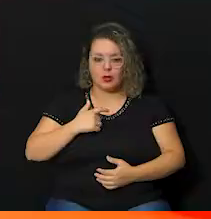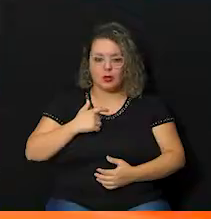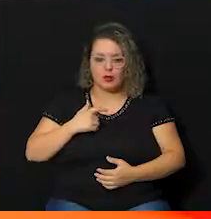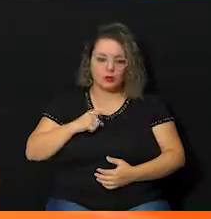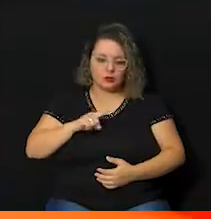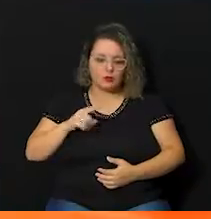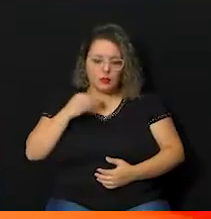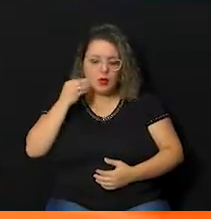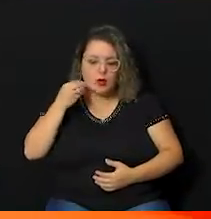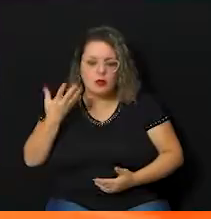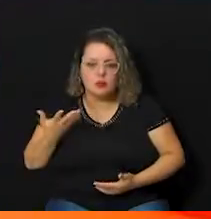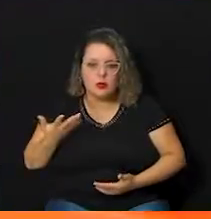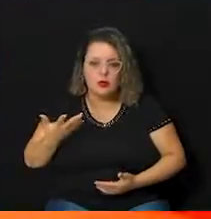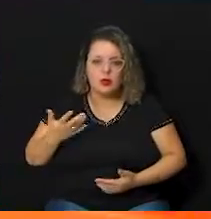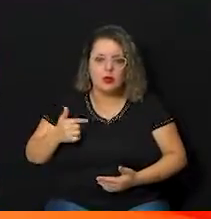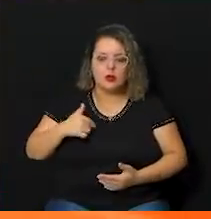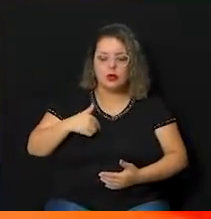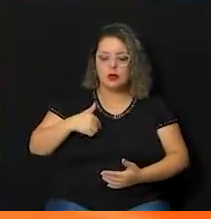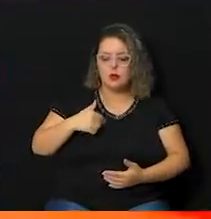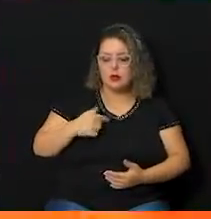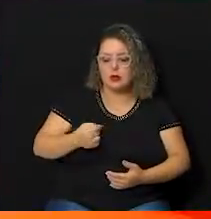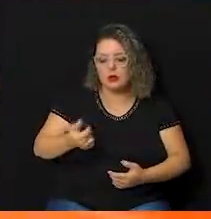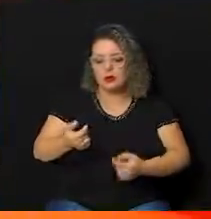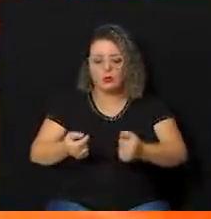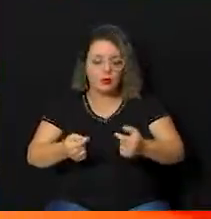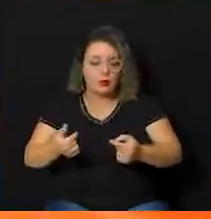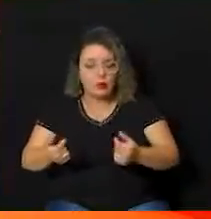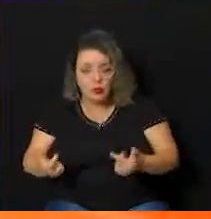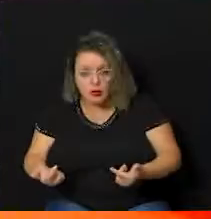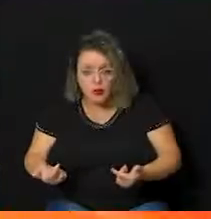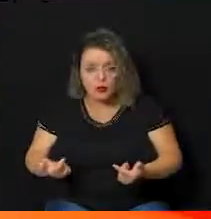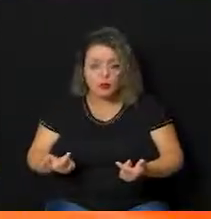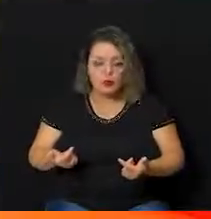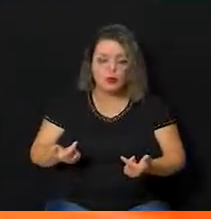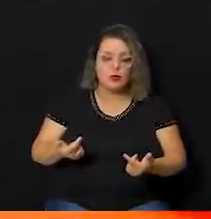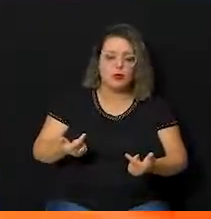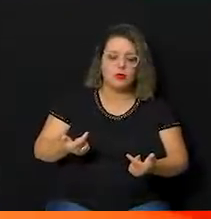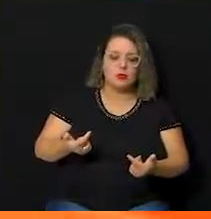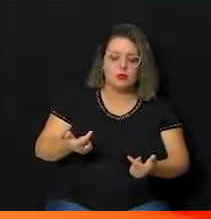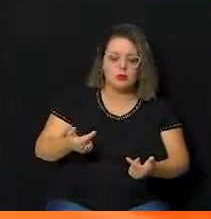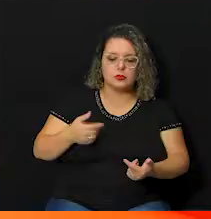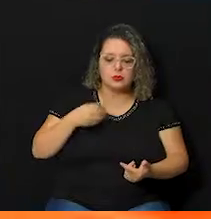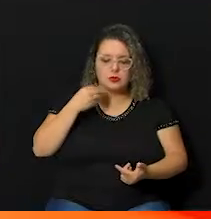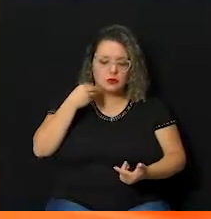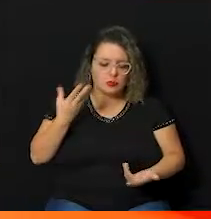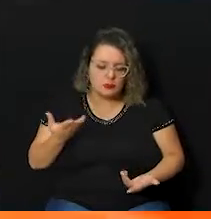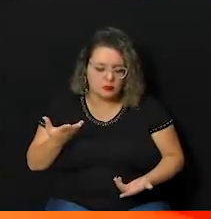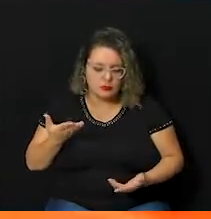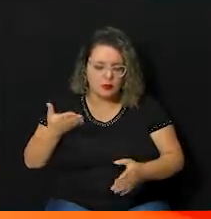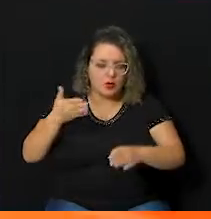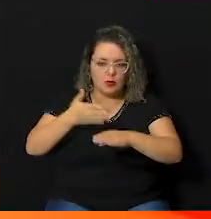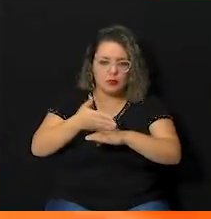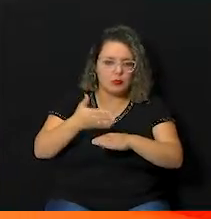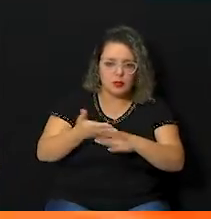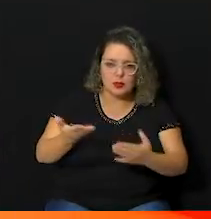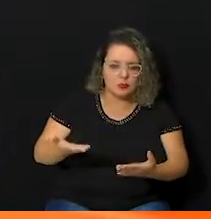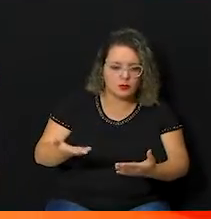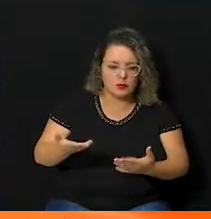experiente na área. Eu tenho, acho que, 9 publicações, entre títulos só meu e participações em coletânea, por